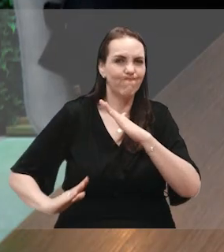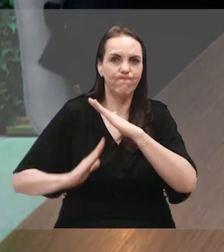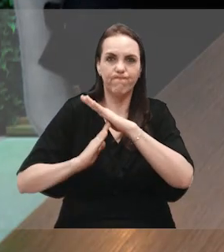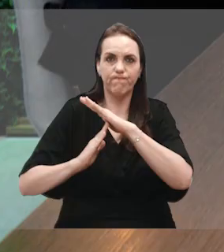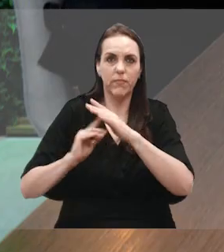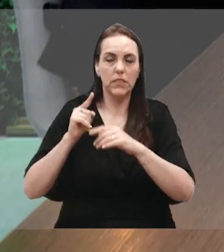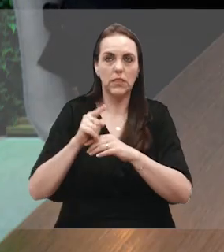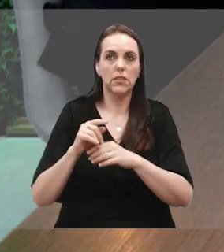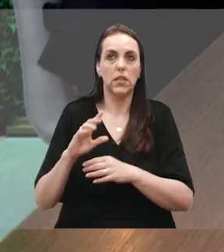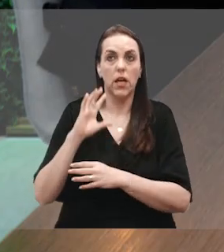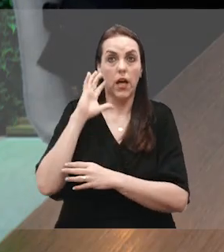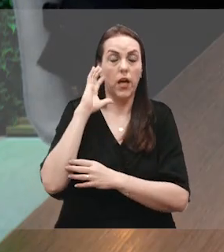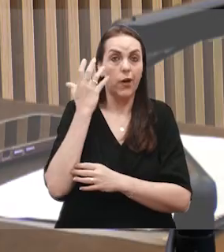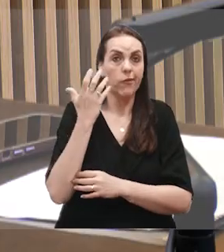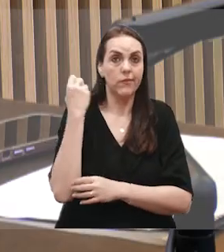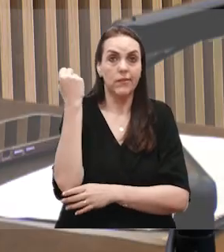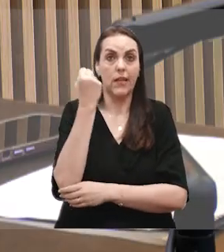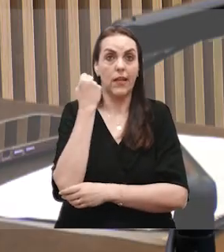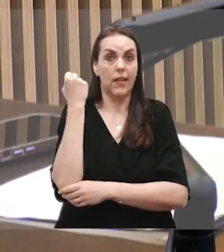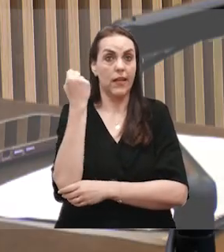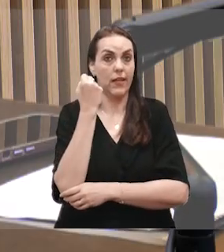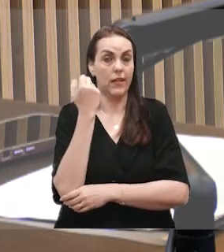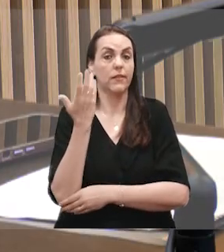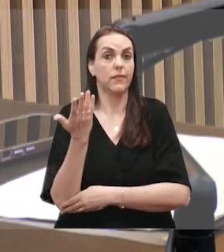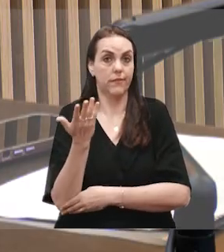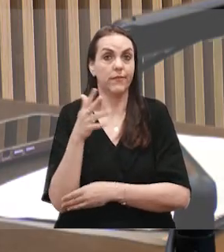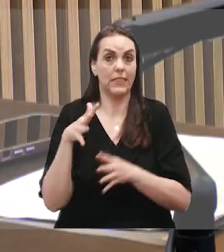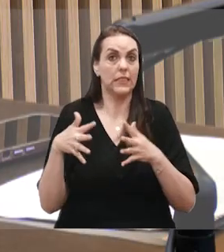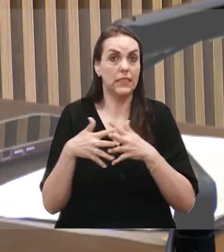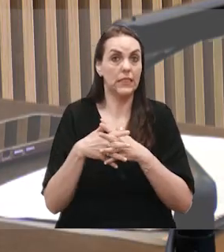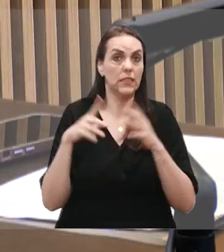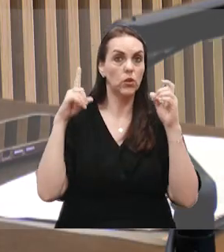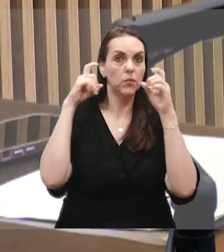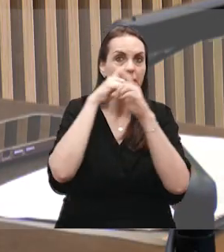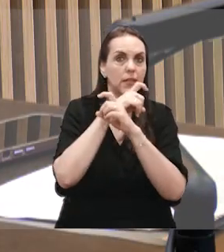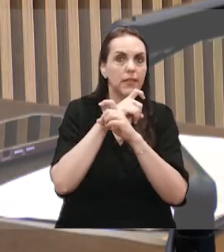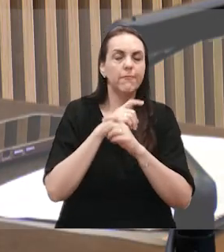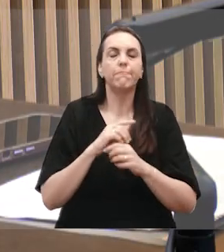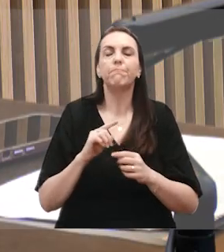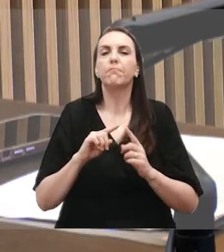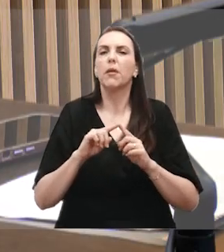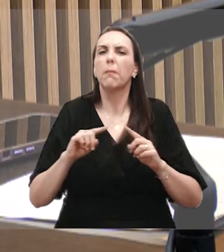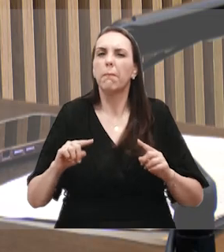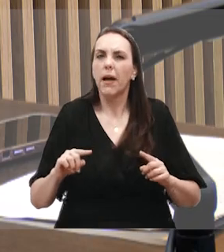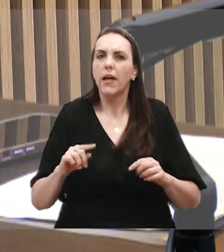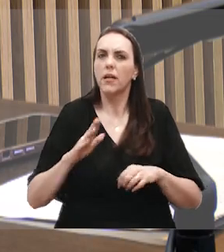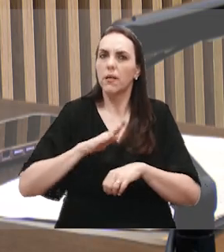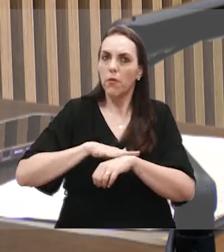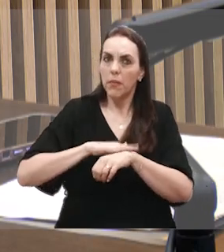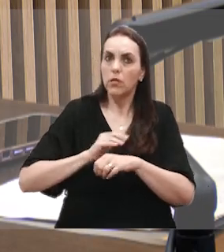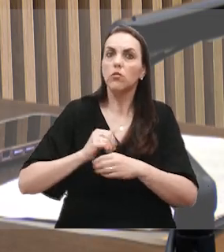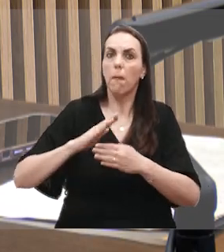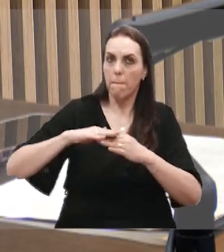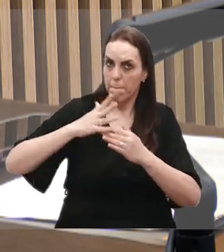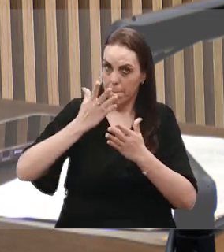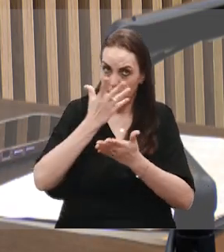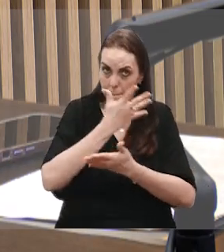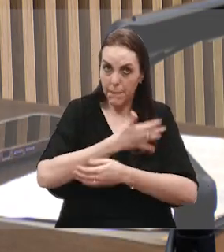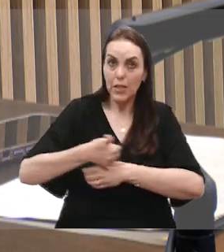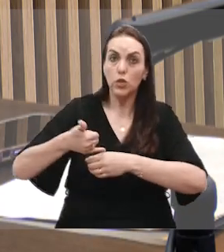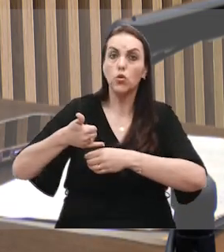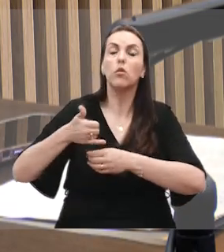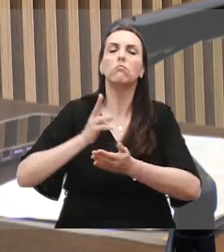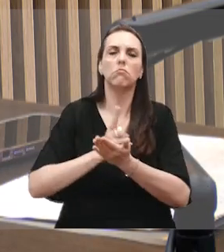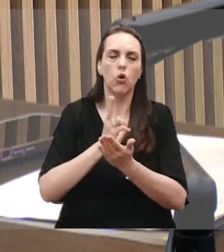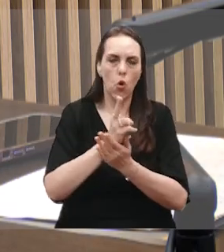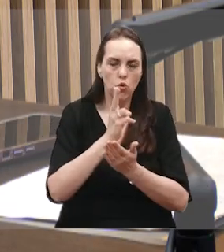Exato. A situação bem complicada. Porém, no momento em que passou ali, eu continuei atuando na questão da